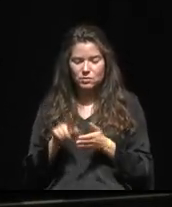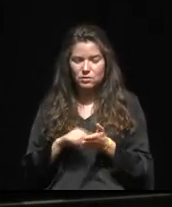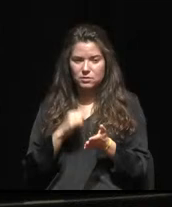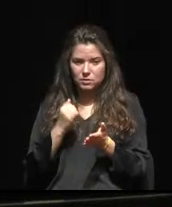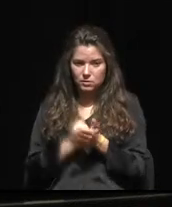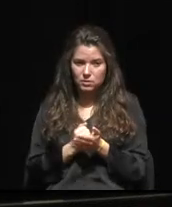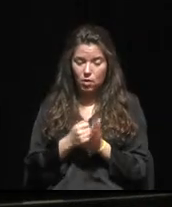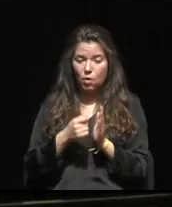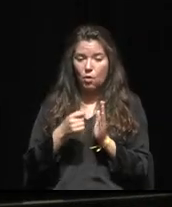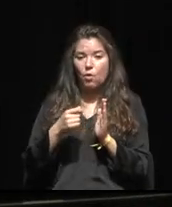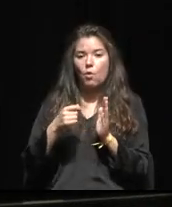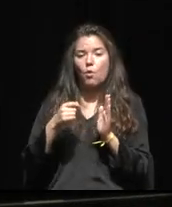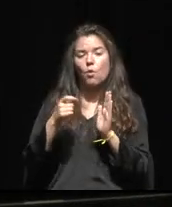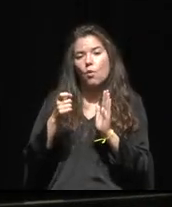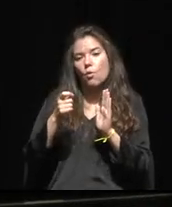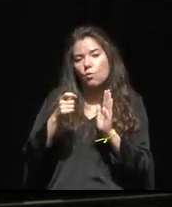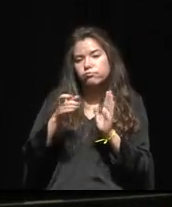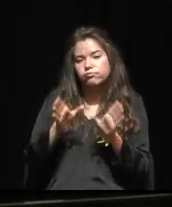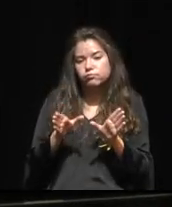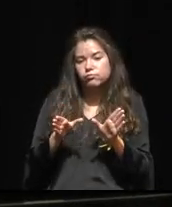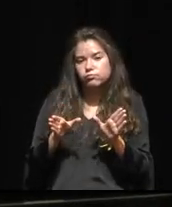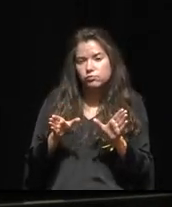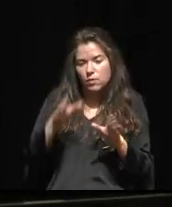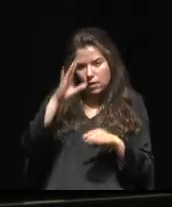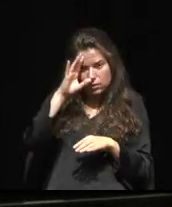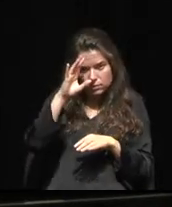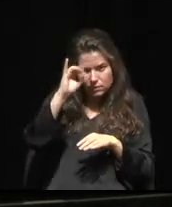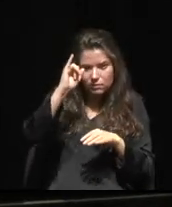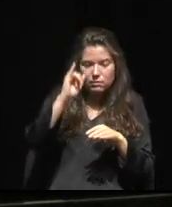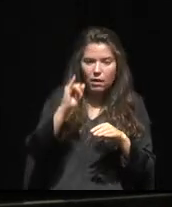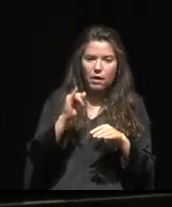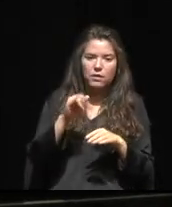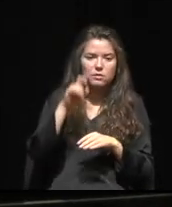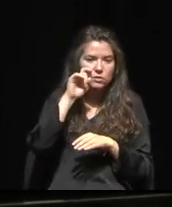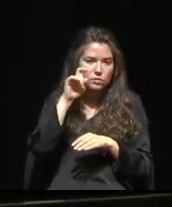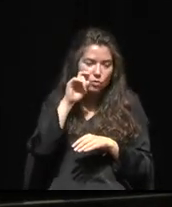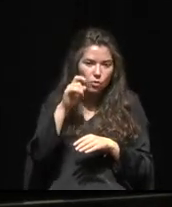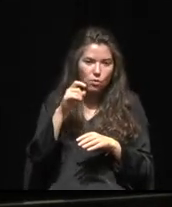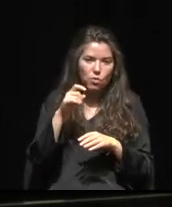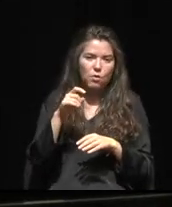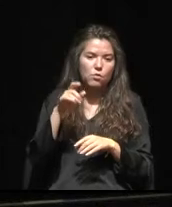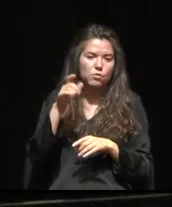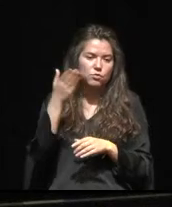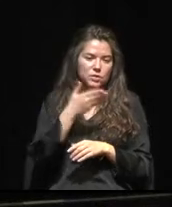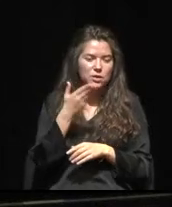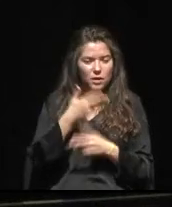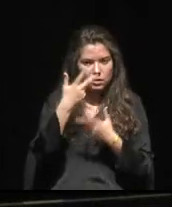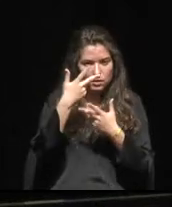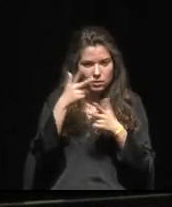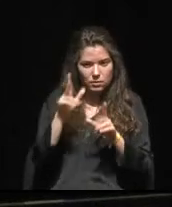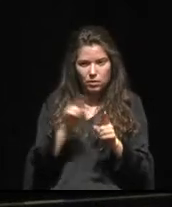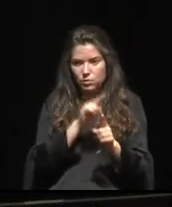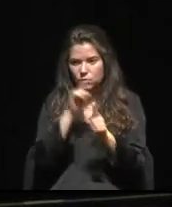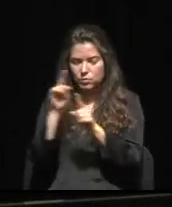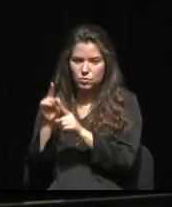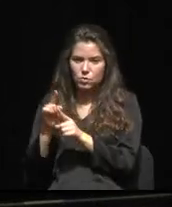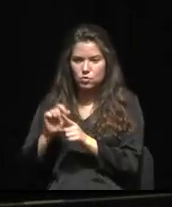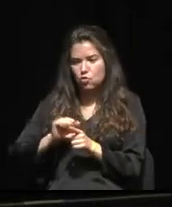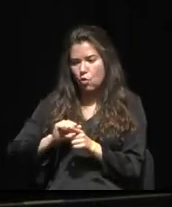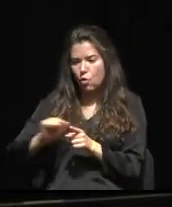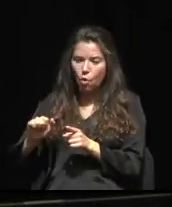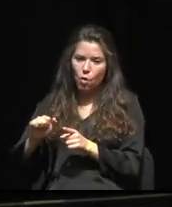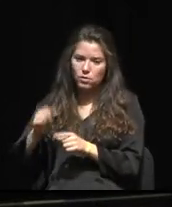são os regimes que defendem asseguram os direitos liberdades e garantias e do outro lado estão os regimes despóticos